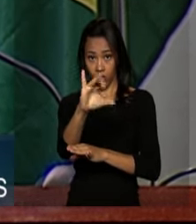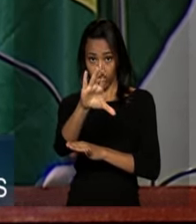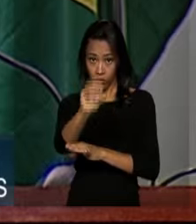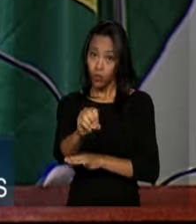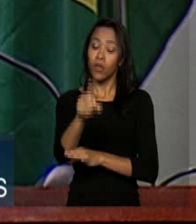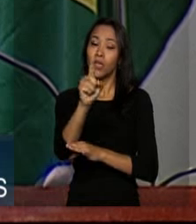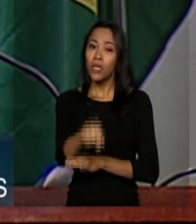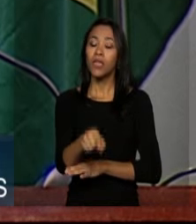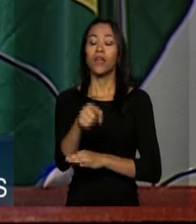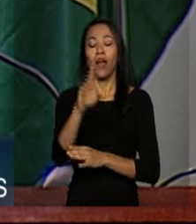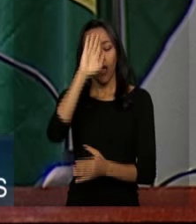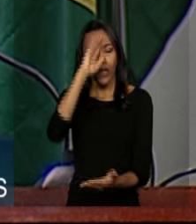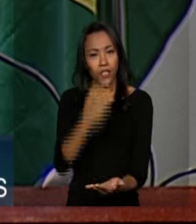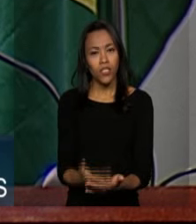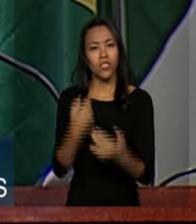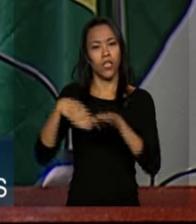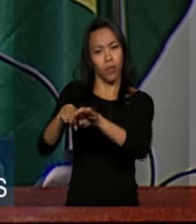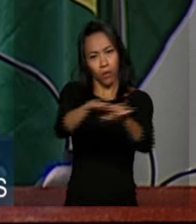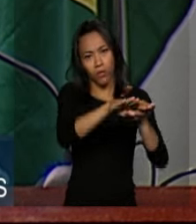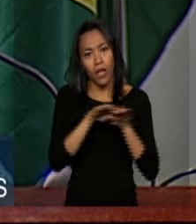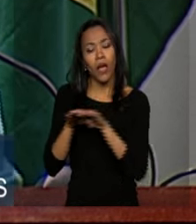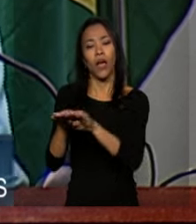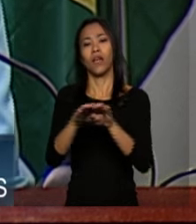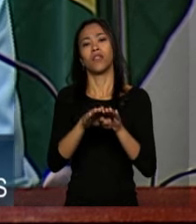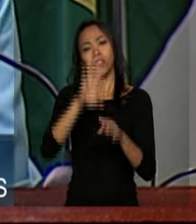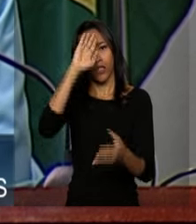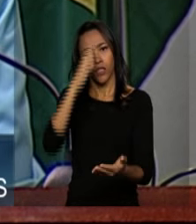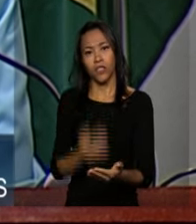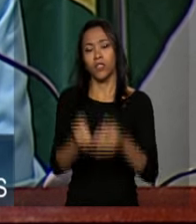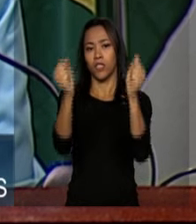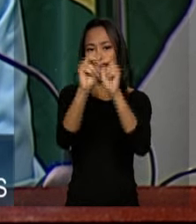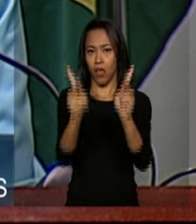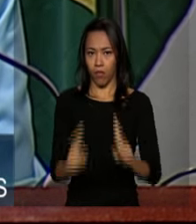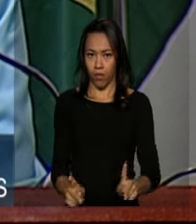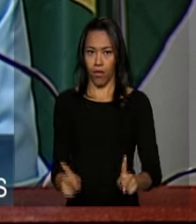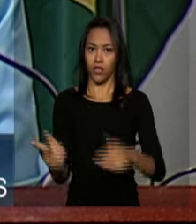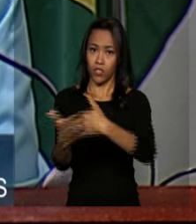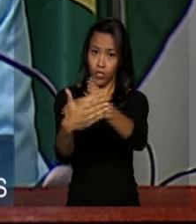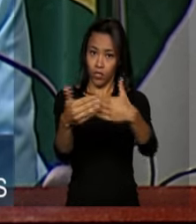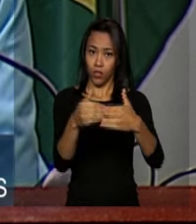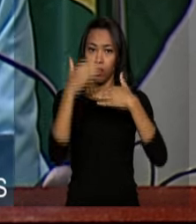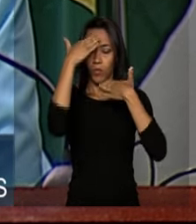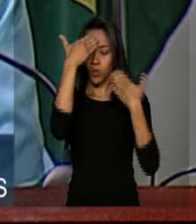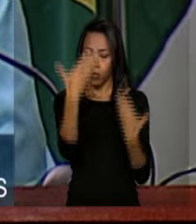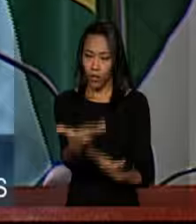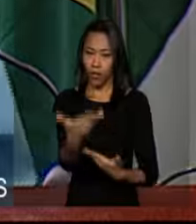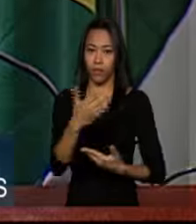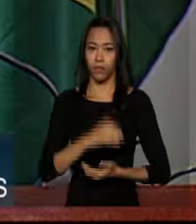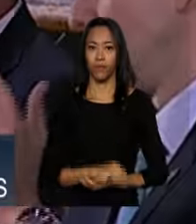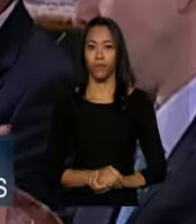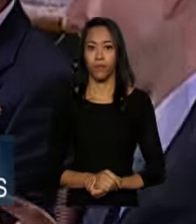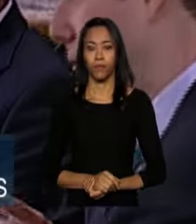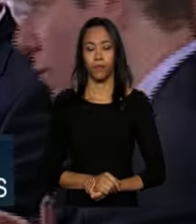filhos, que aposta na paz e na solidariedade internacionais. Muito obrigada.